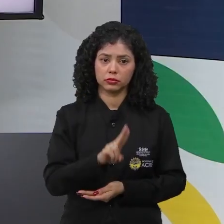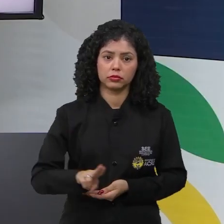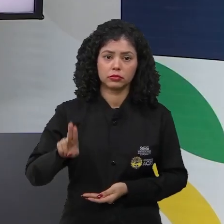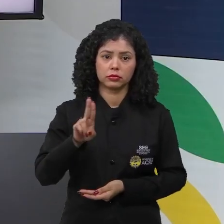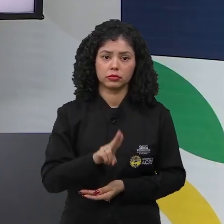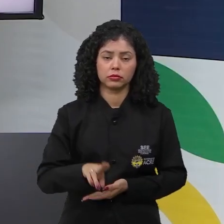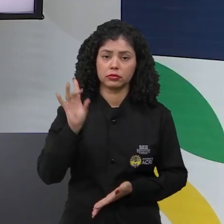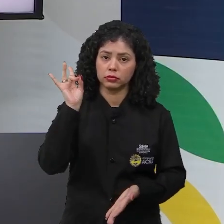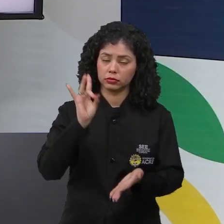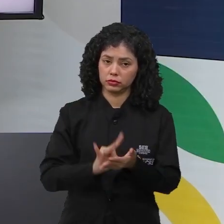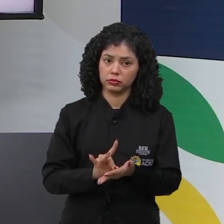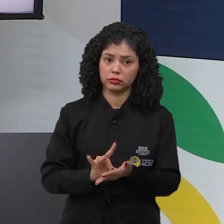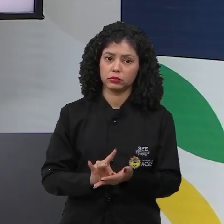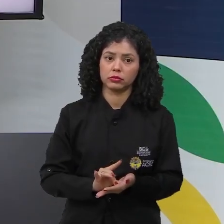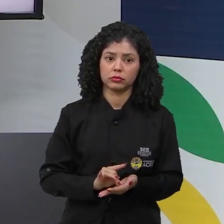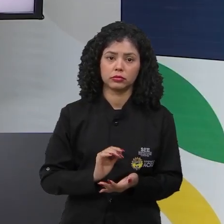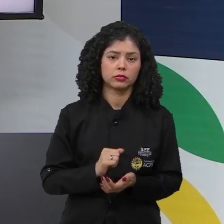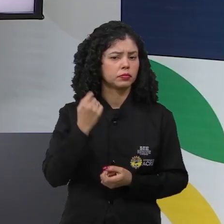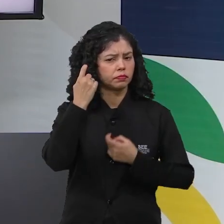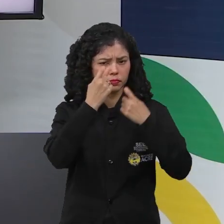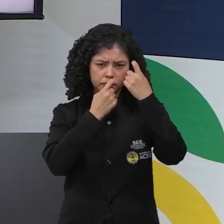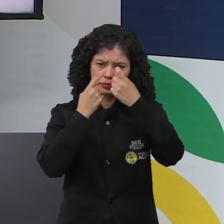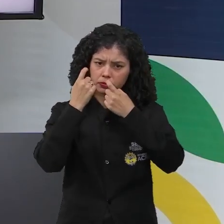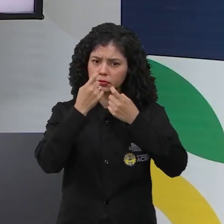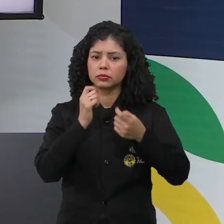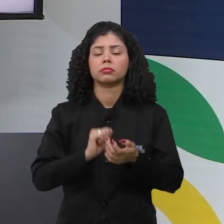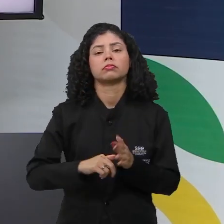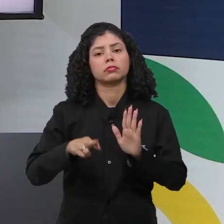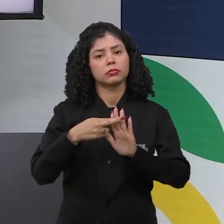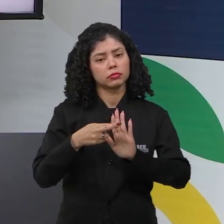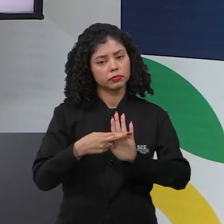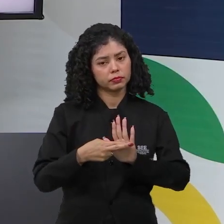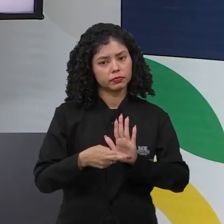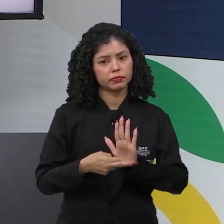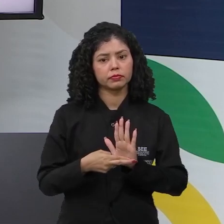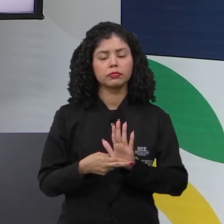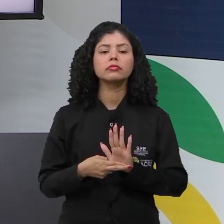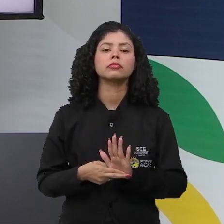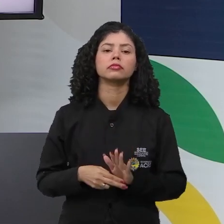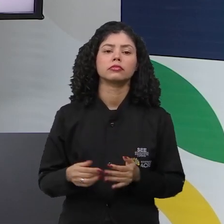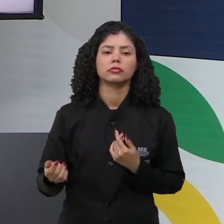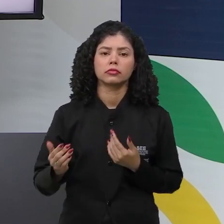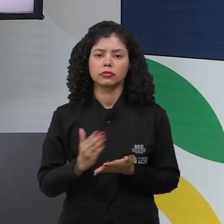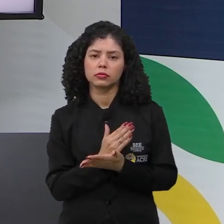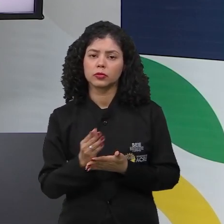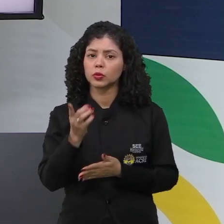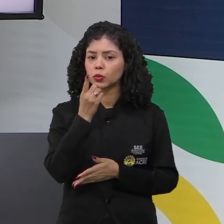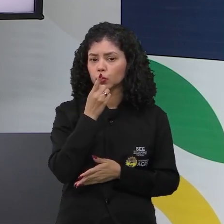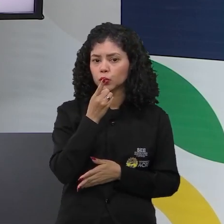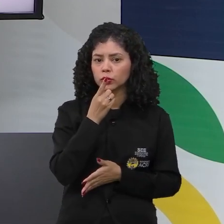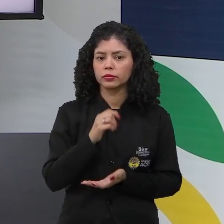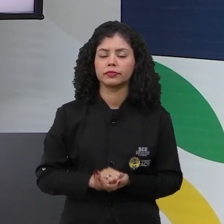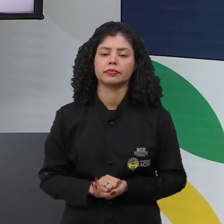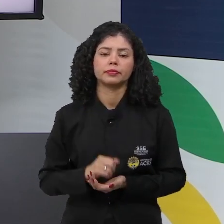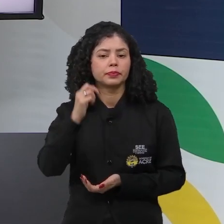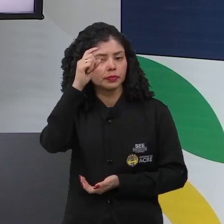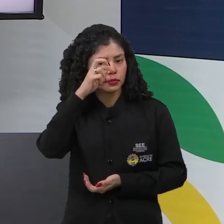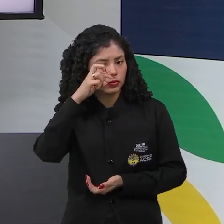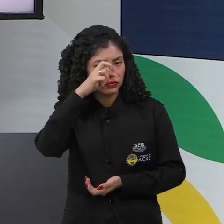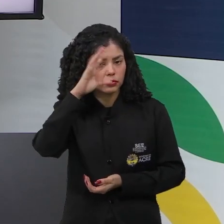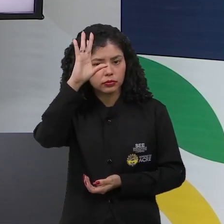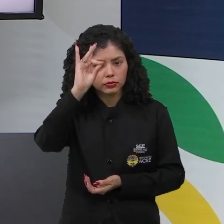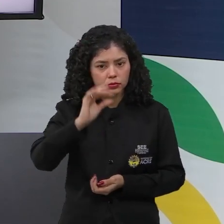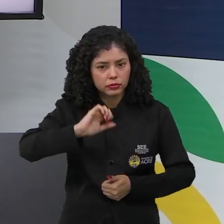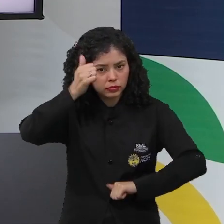uso real, não está preocupada com as regras, é mais algo do dia a dia, ela analisa